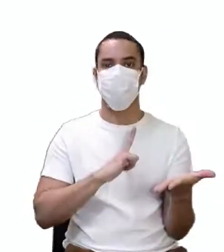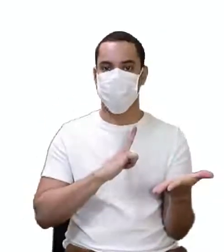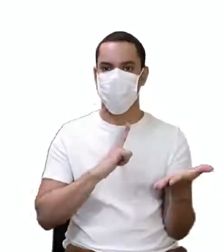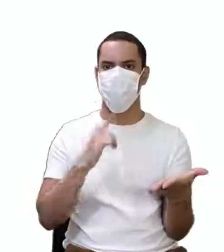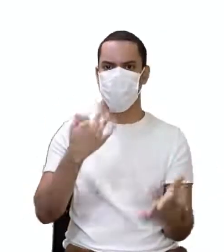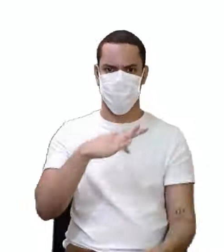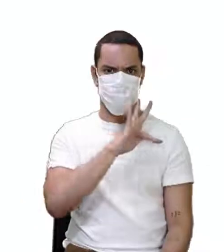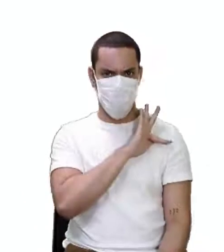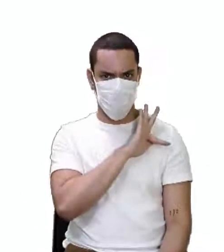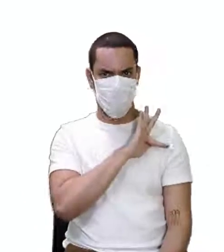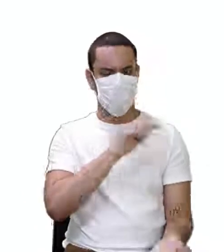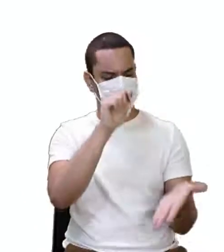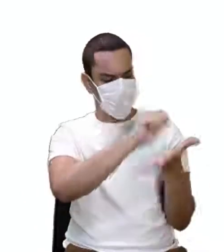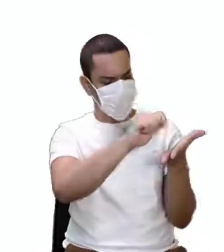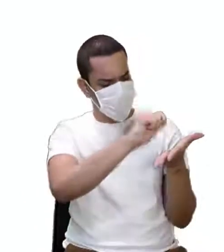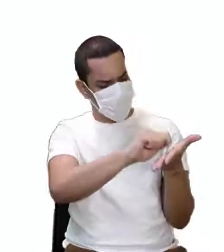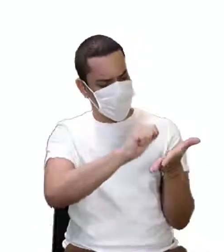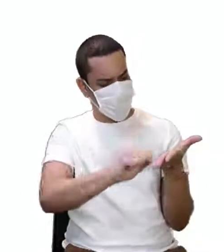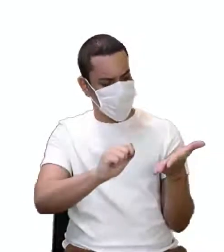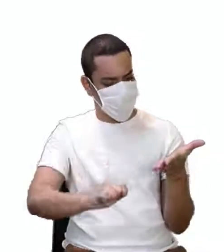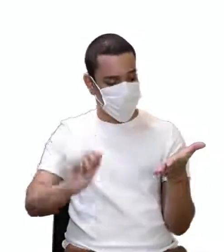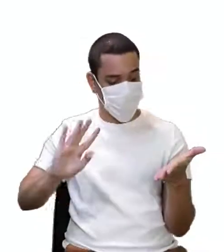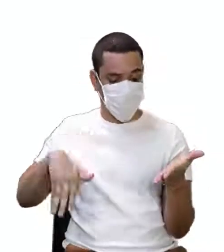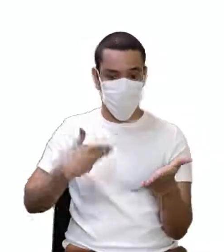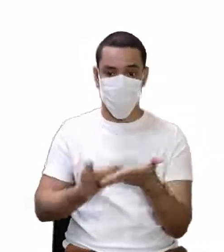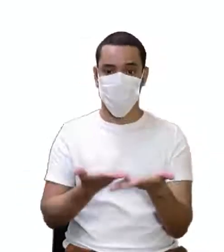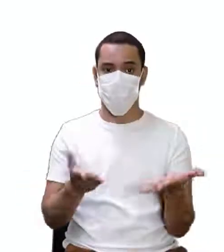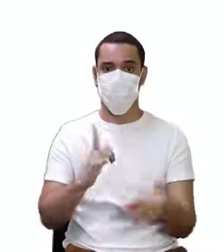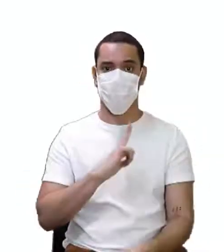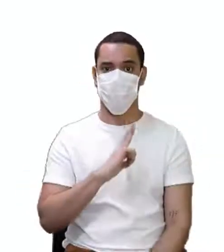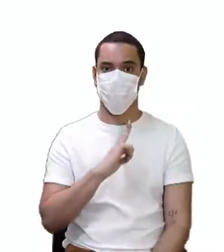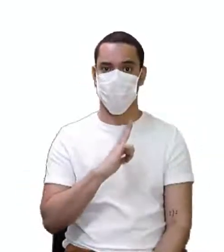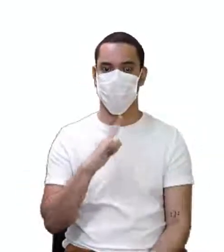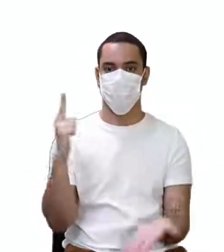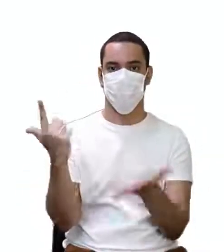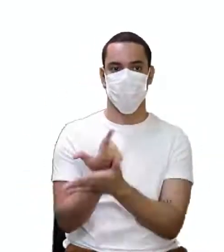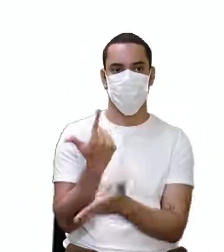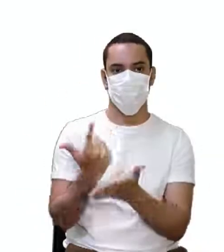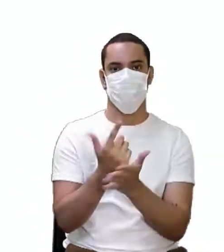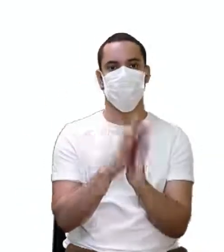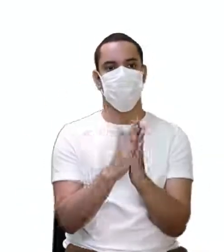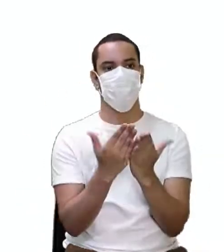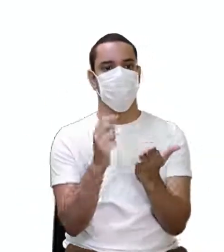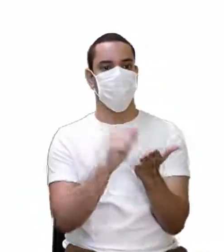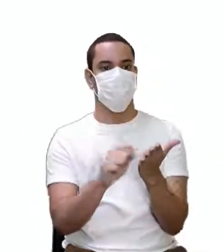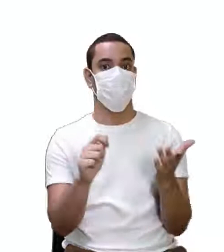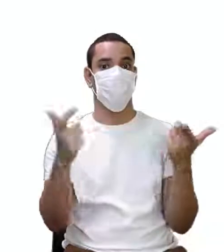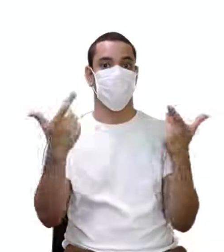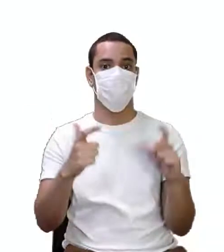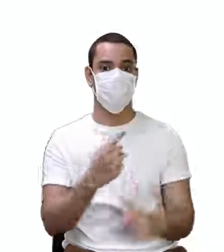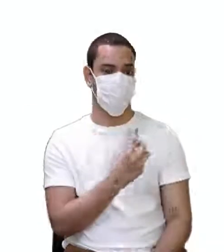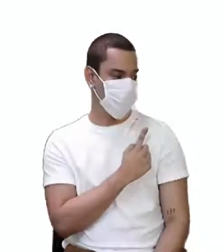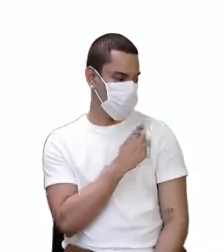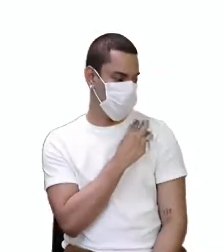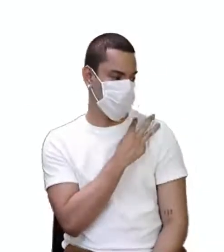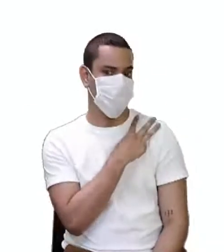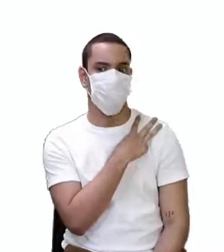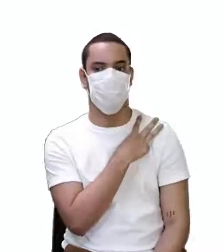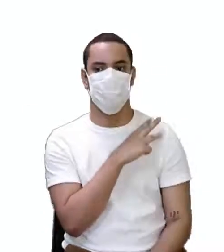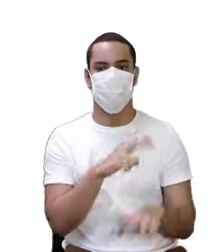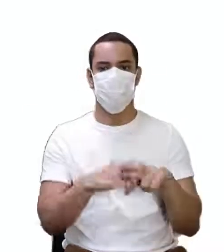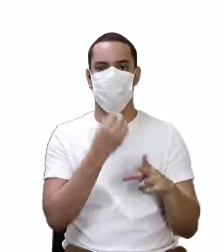da faculdade, até hoje eu tenho cadernos e tenho livros rabiscados lá do meu ensino médio. Então, eu gostava muito